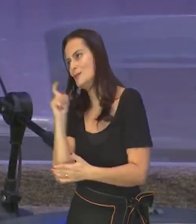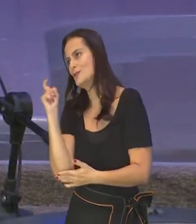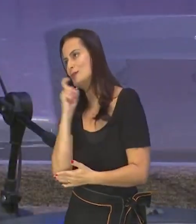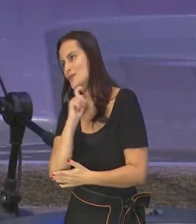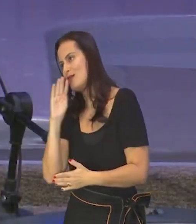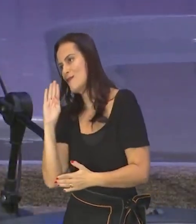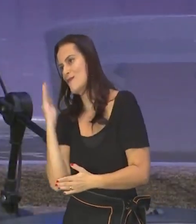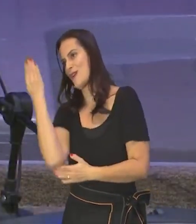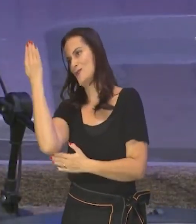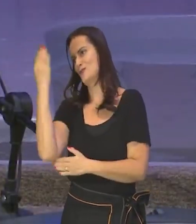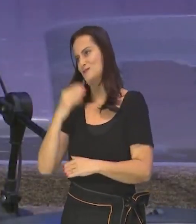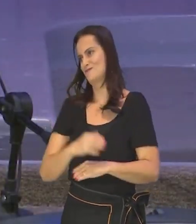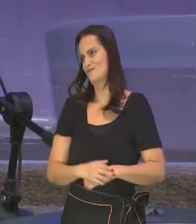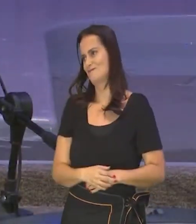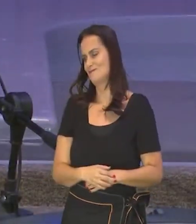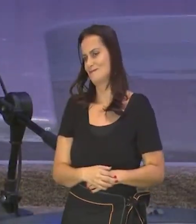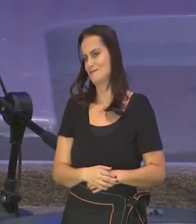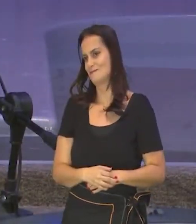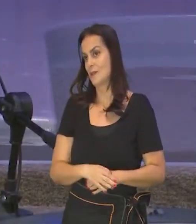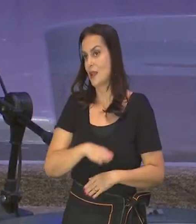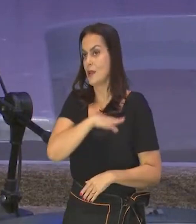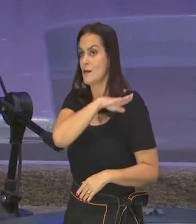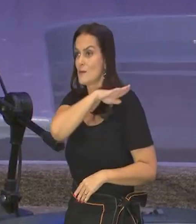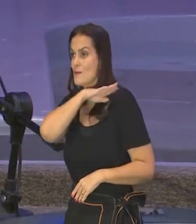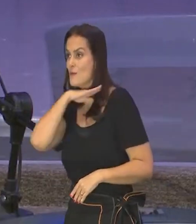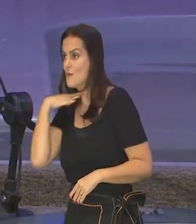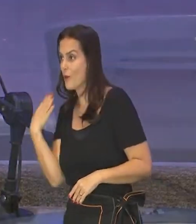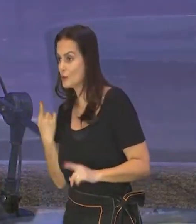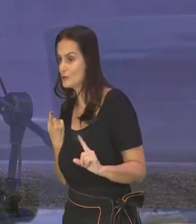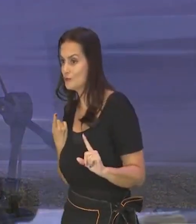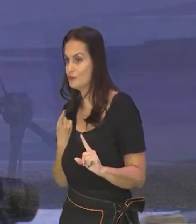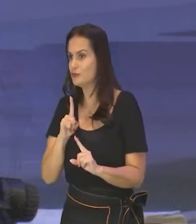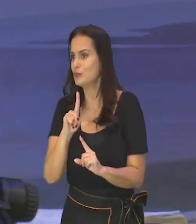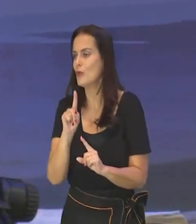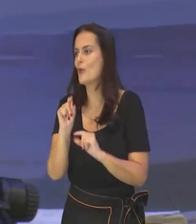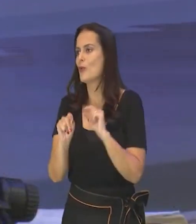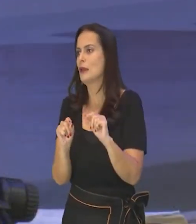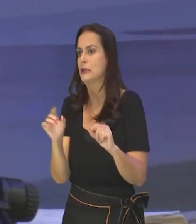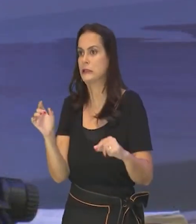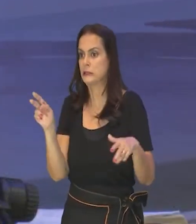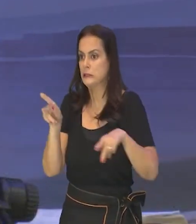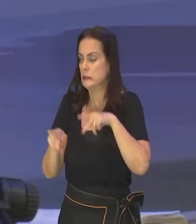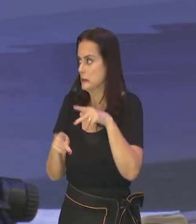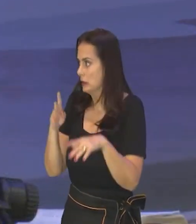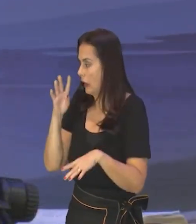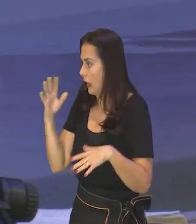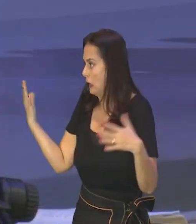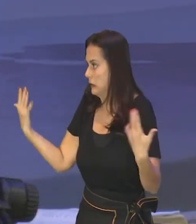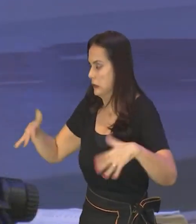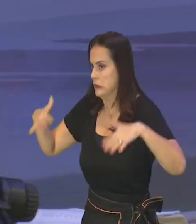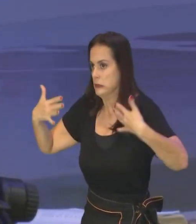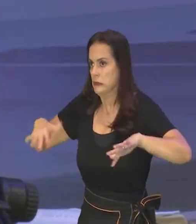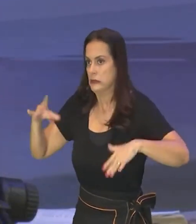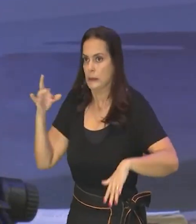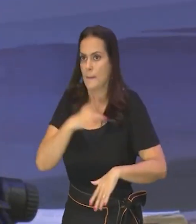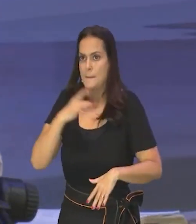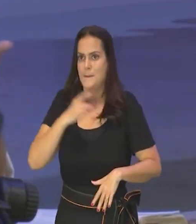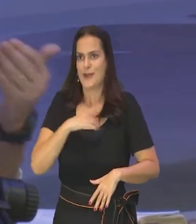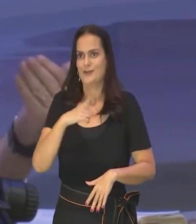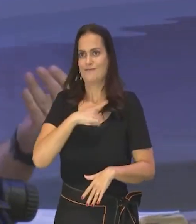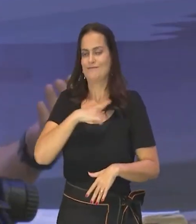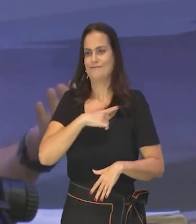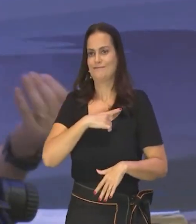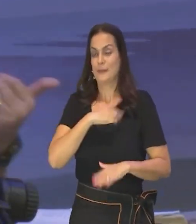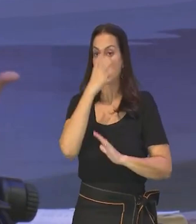falsidade. E a morte provocou então temor e pavor.